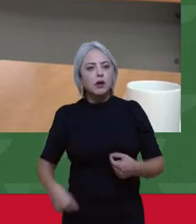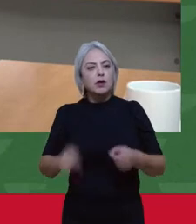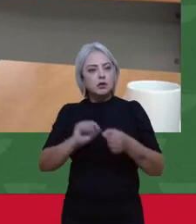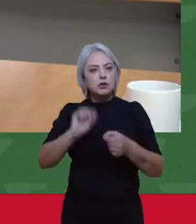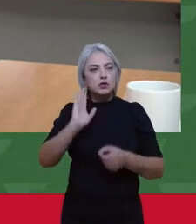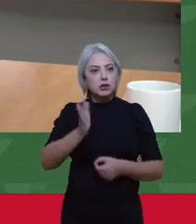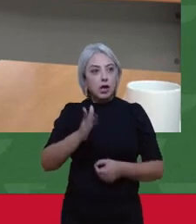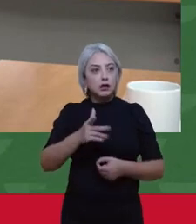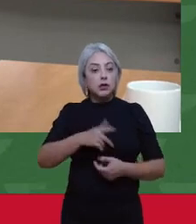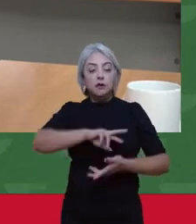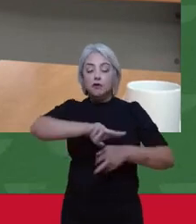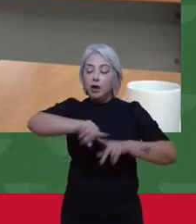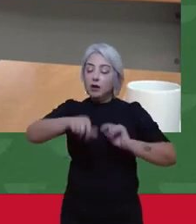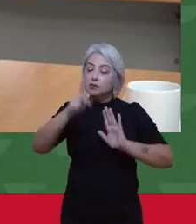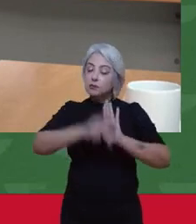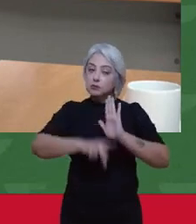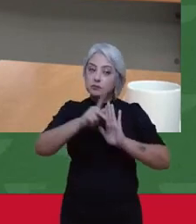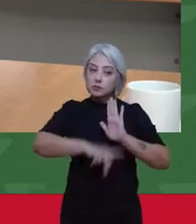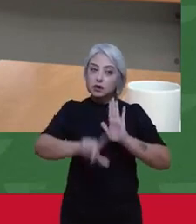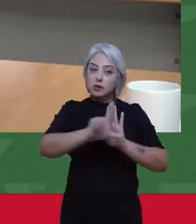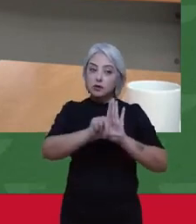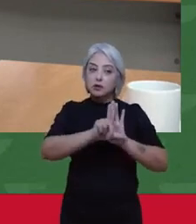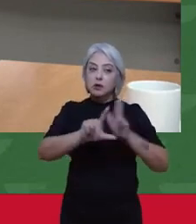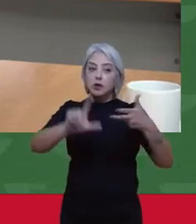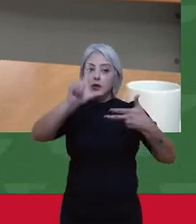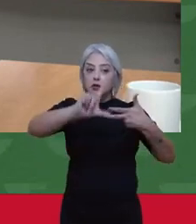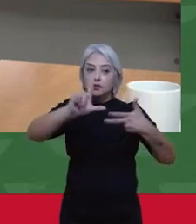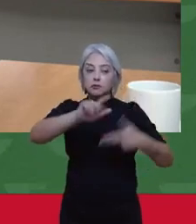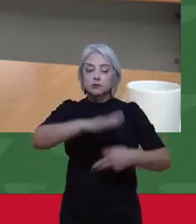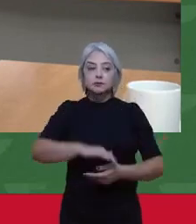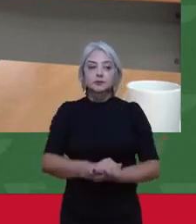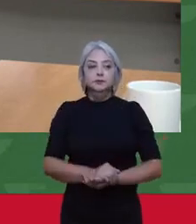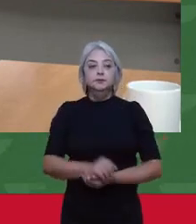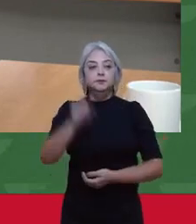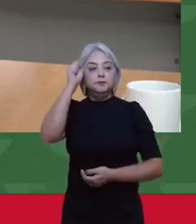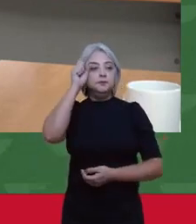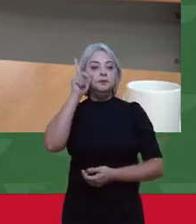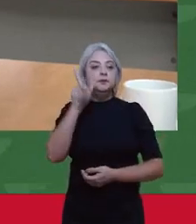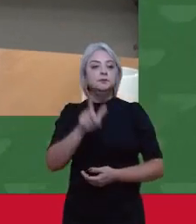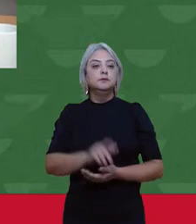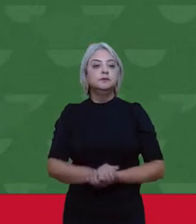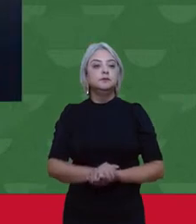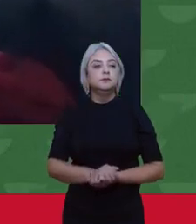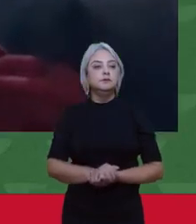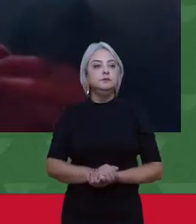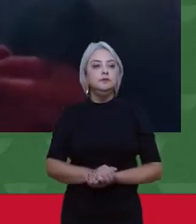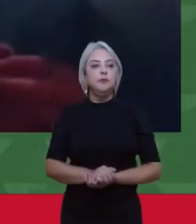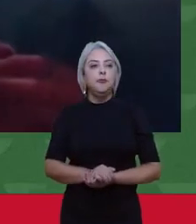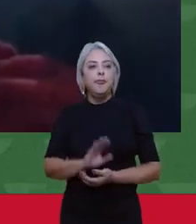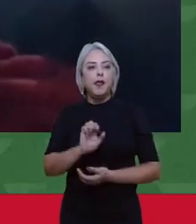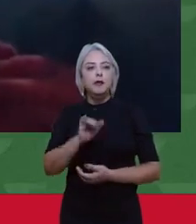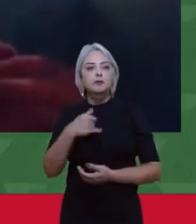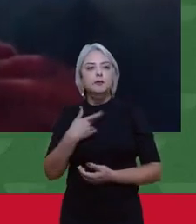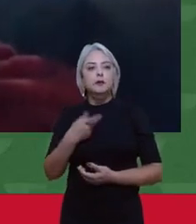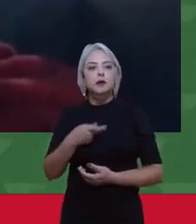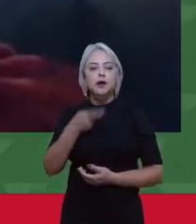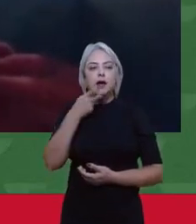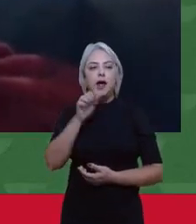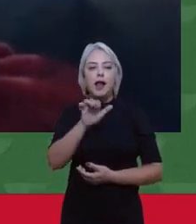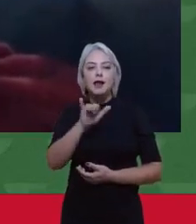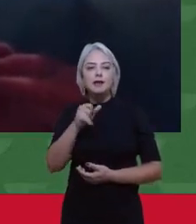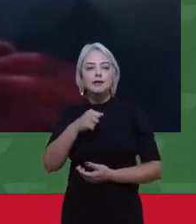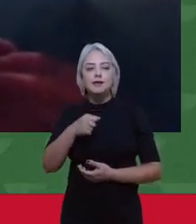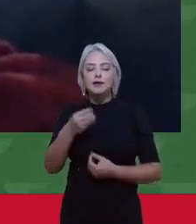já que tem também vários projetos no legislativo nesta área. Maria do Rosário. A Luiziane foi